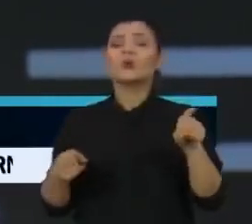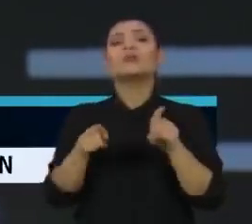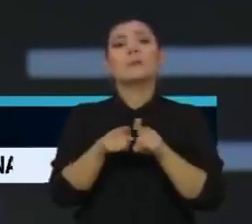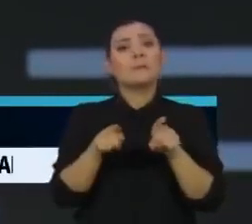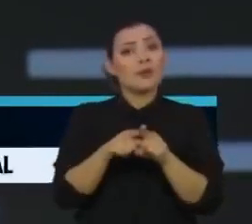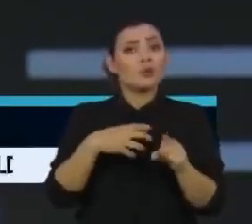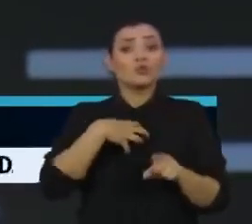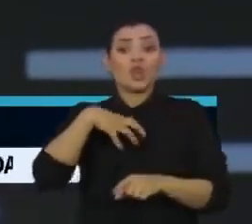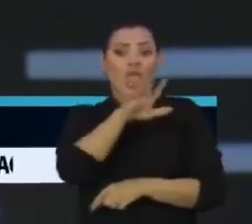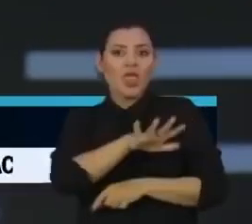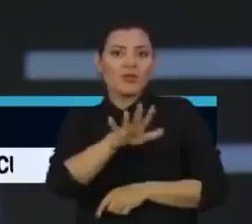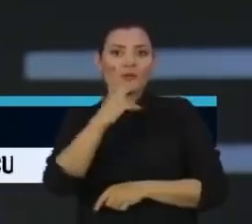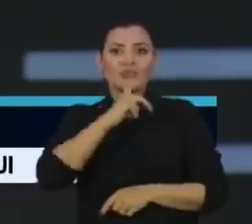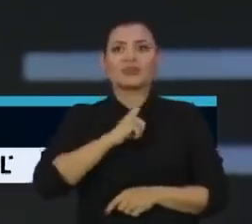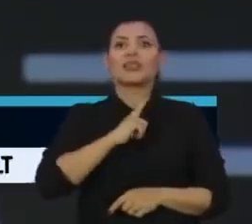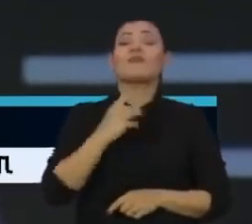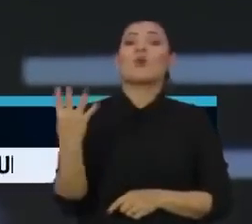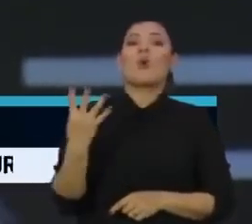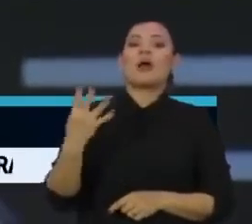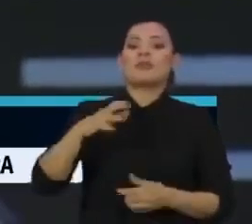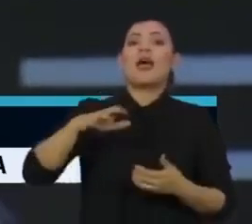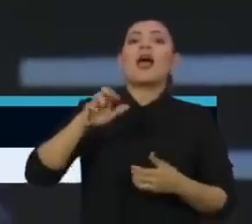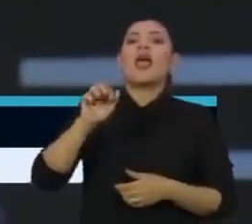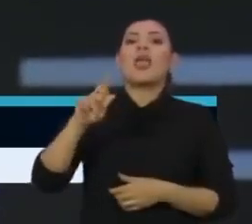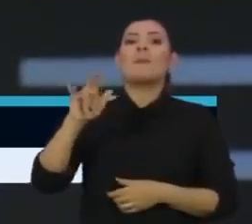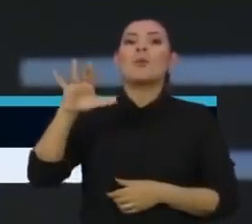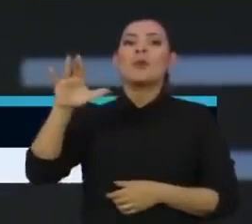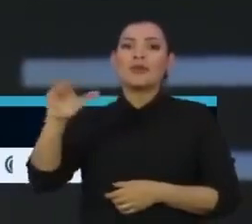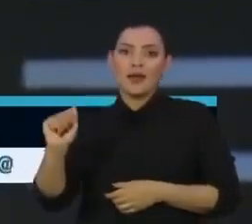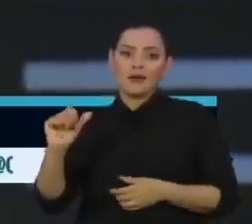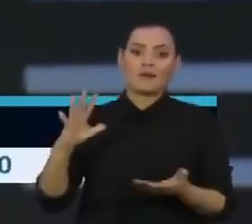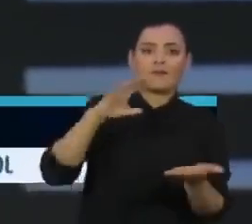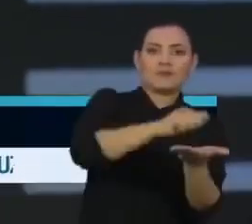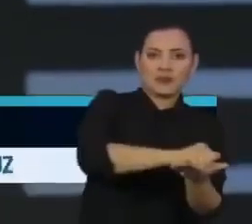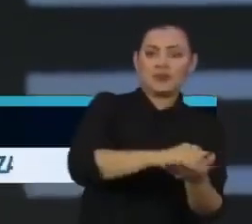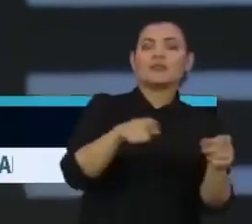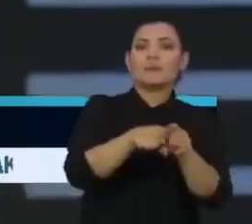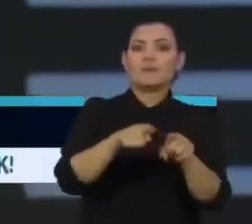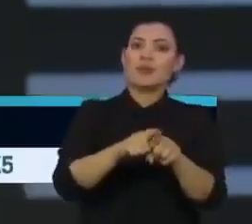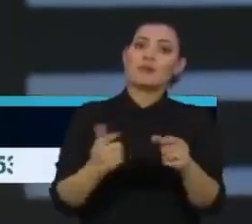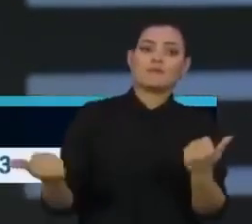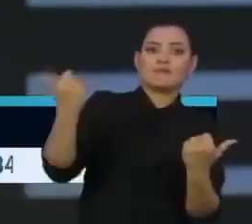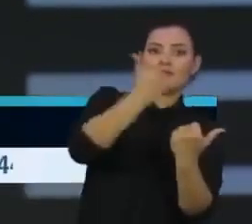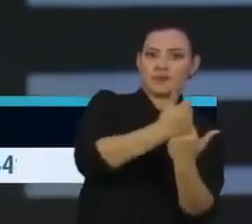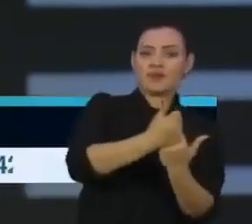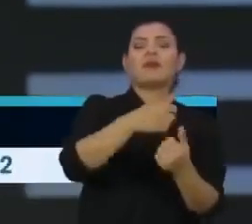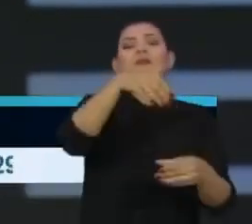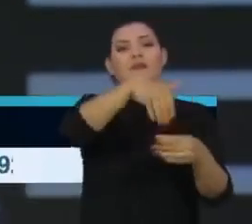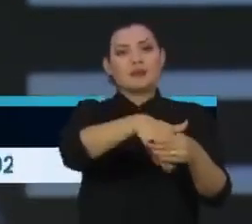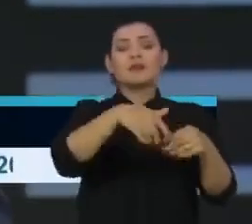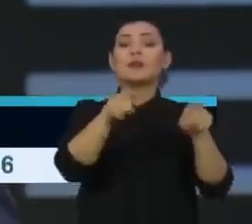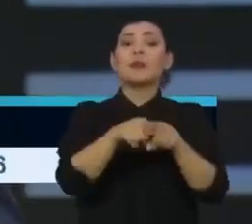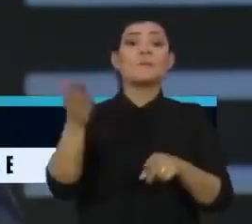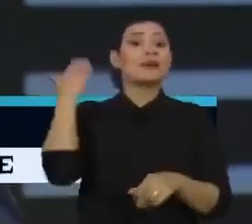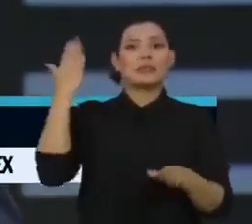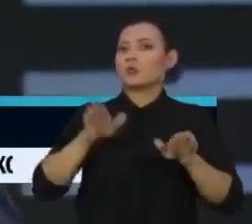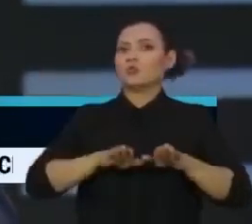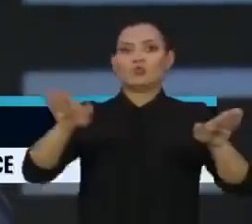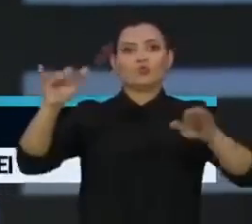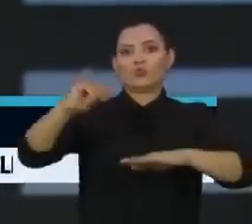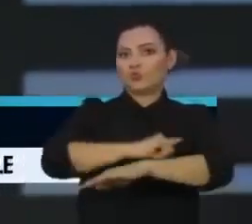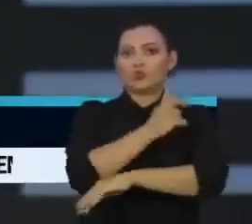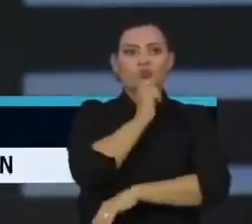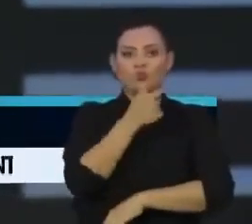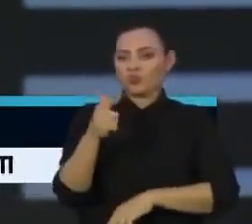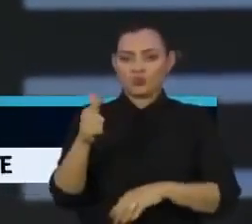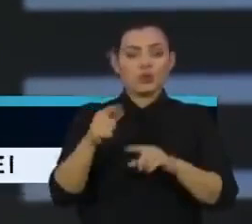da forma como enterrou a Quarta República Francesa e fundou a Quinta República. Ele imaginou que vindo a Cumbica, que na época não tinha aeroporto, era uma base só da